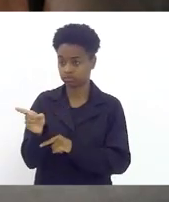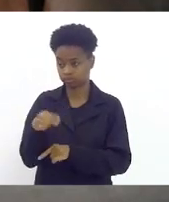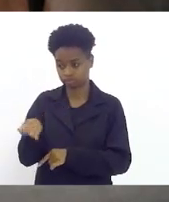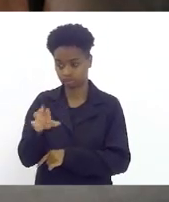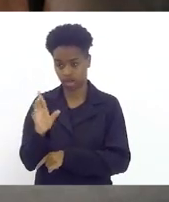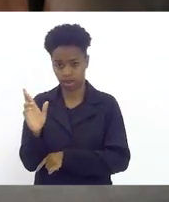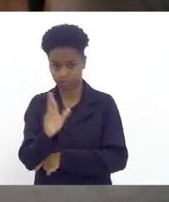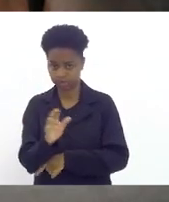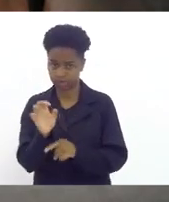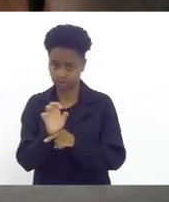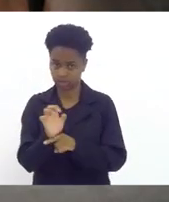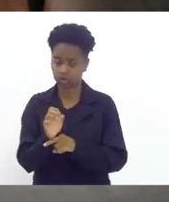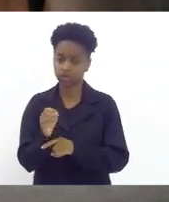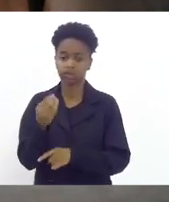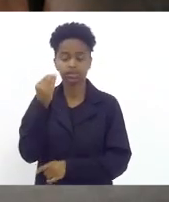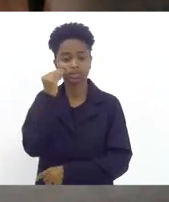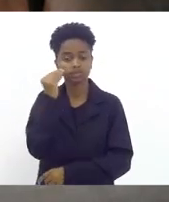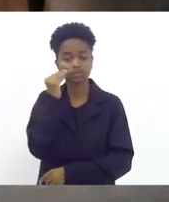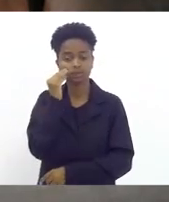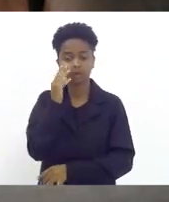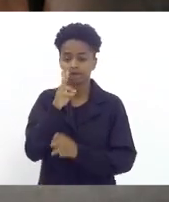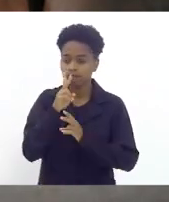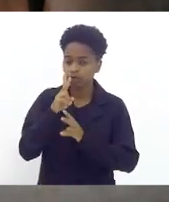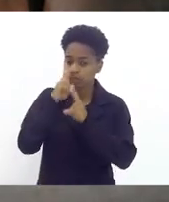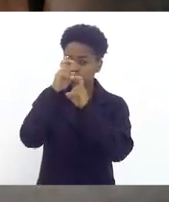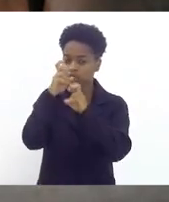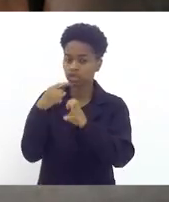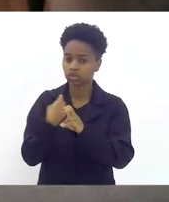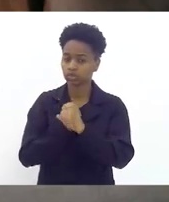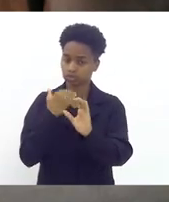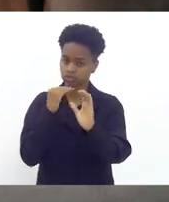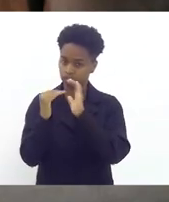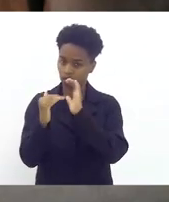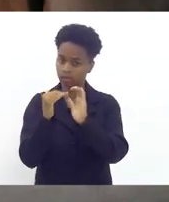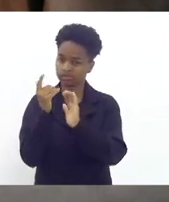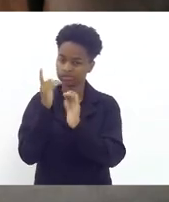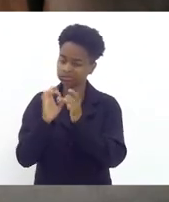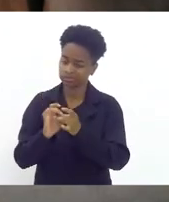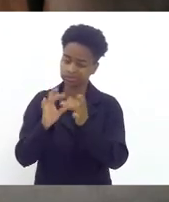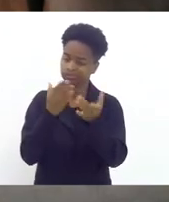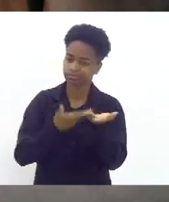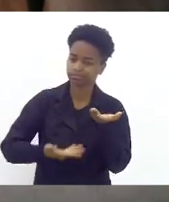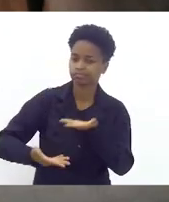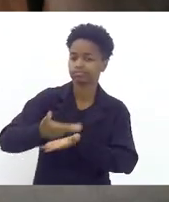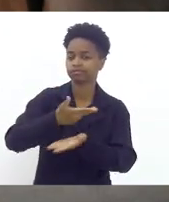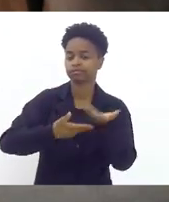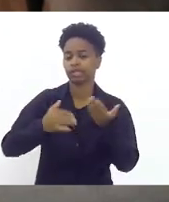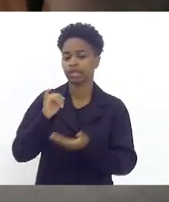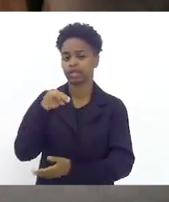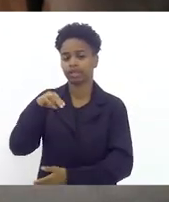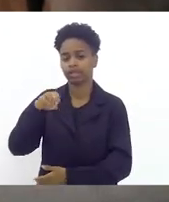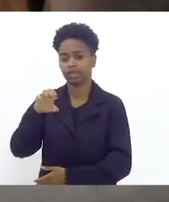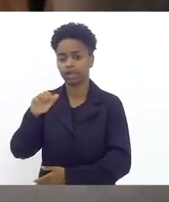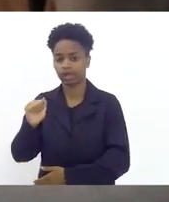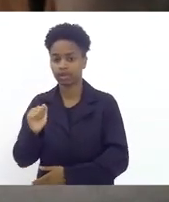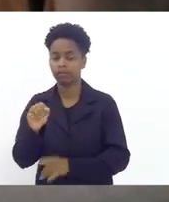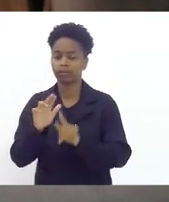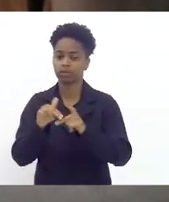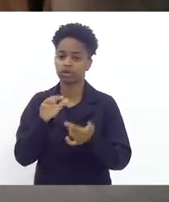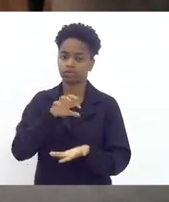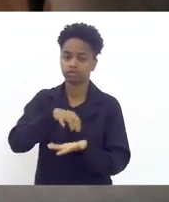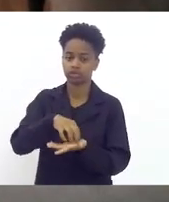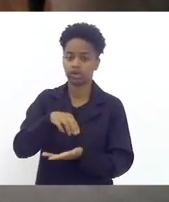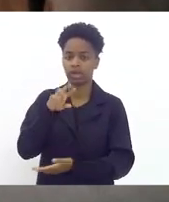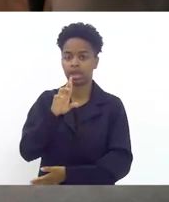aqui representado para fortalecer o nosso canal de comunicação com ideia é via núcleo de rppn que a